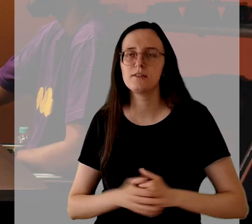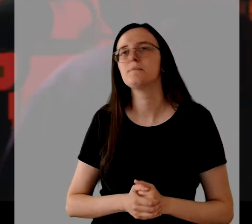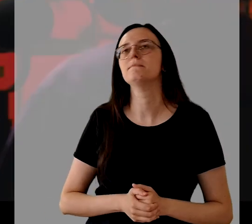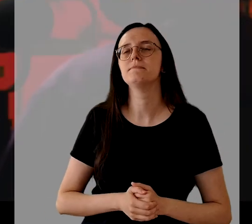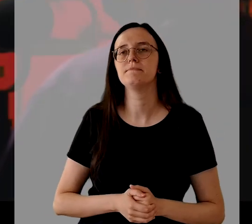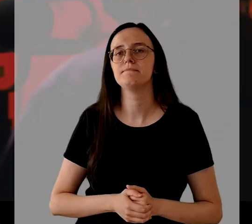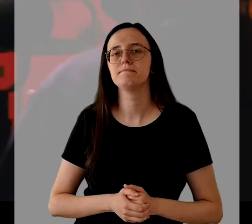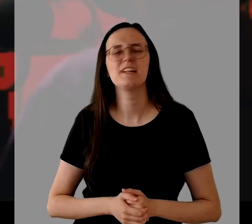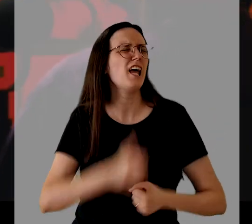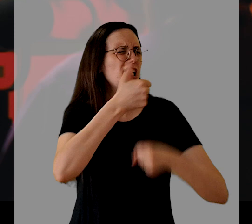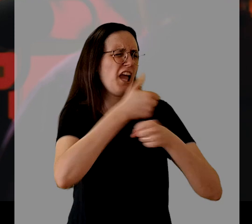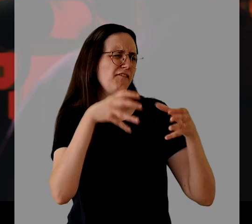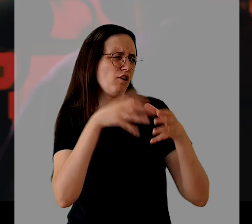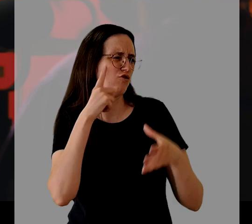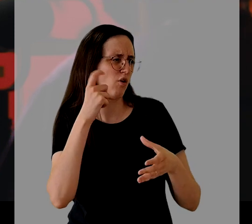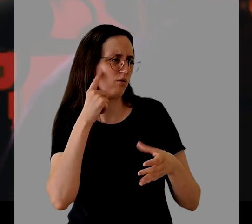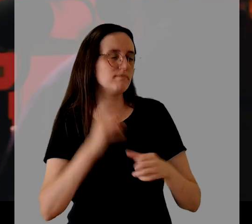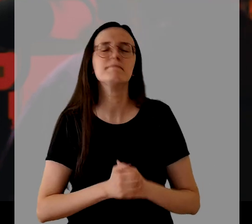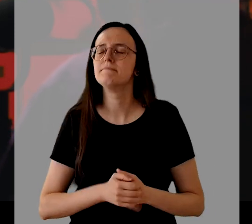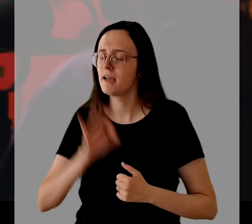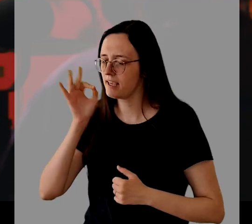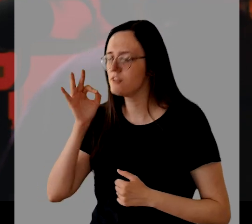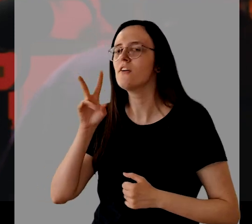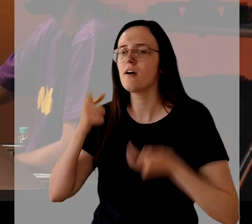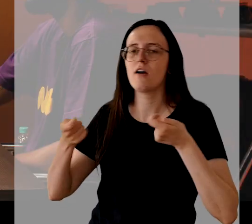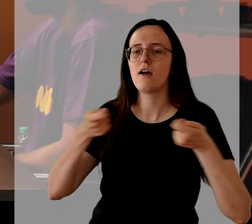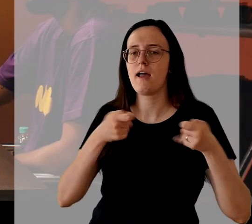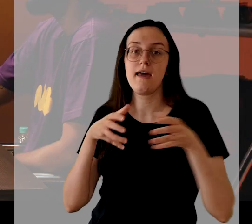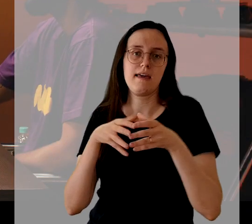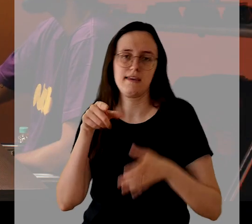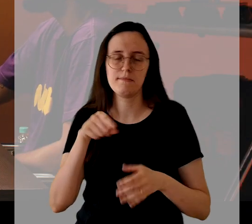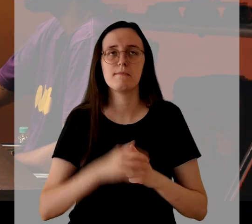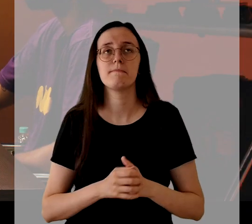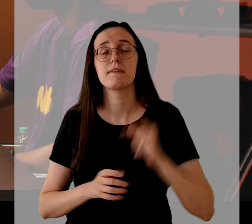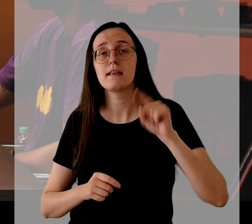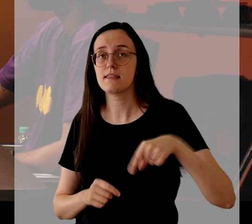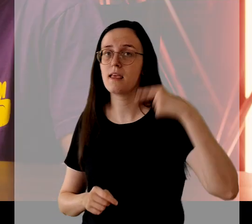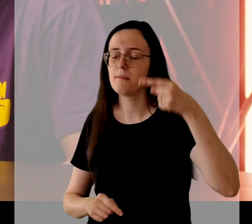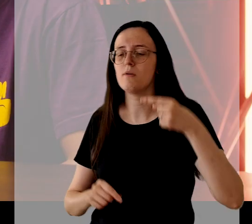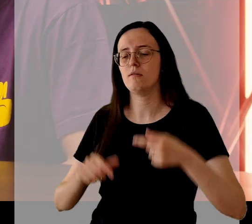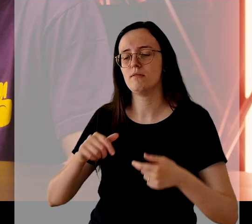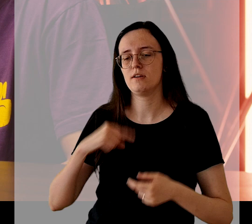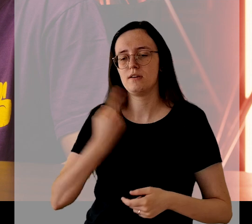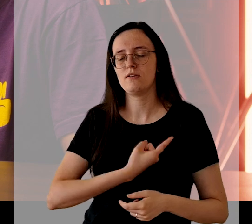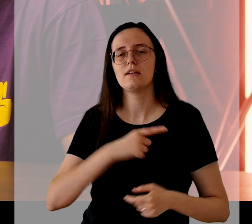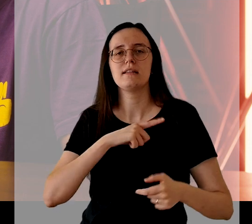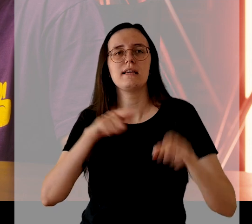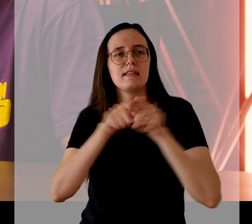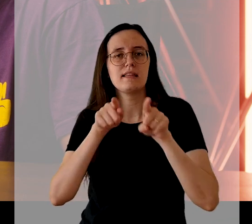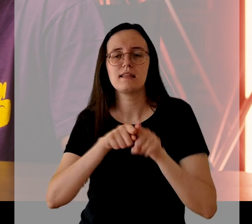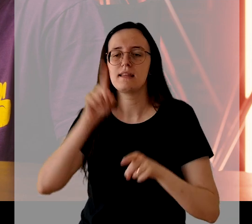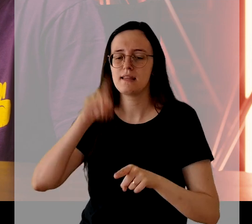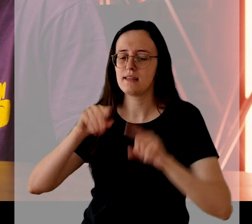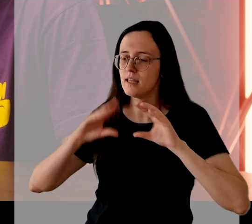legal. O chefe de equipe de som. Isso. E vai coordenar o restante da equipe. Logo depois, o mais comum é que a gente